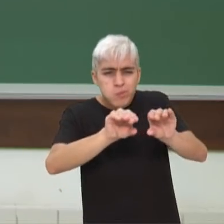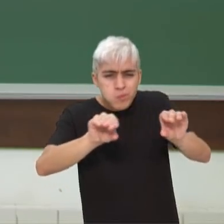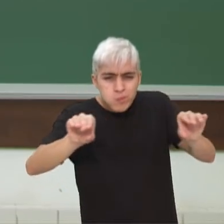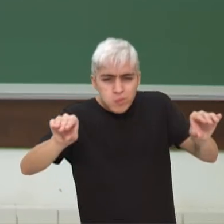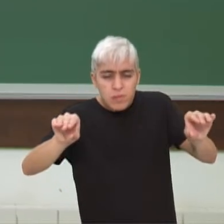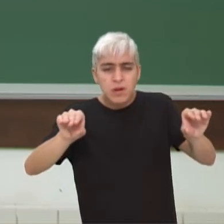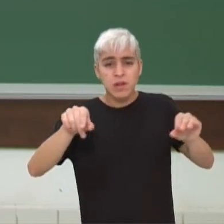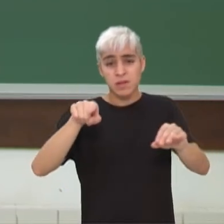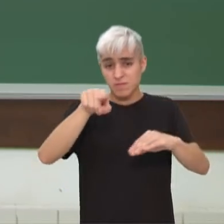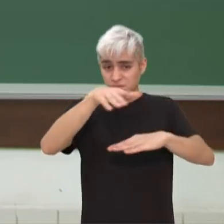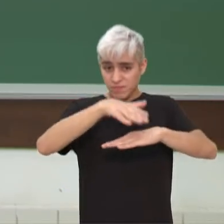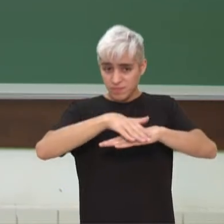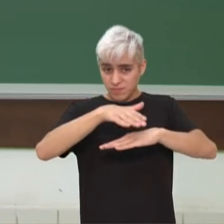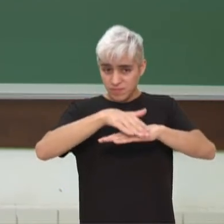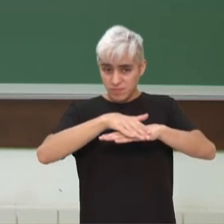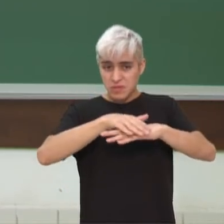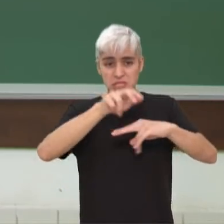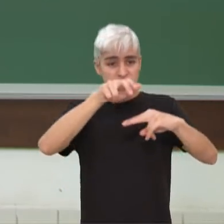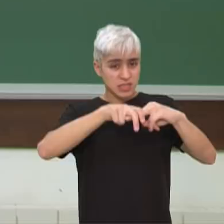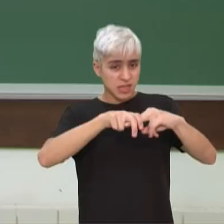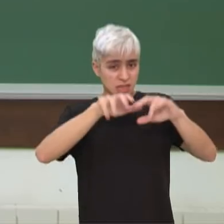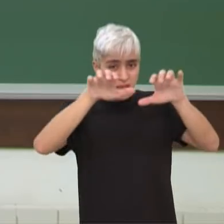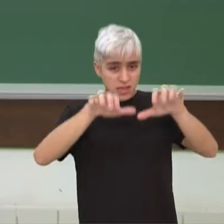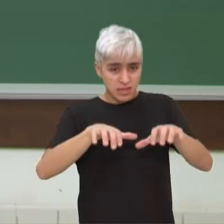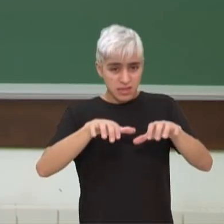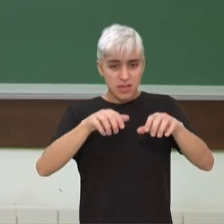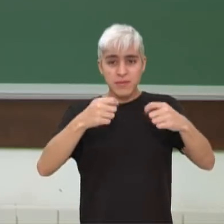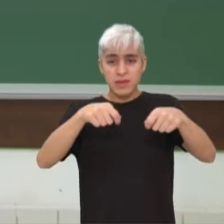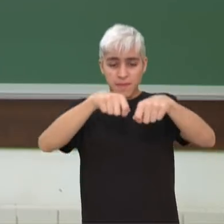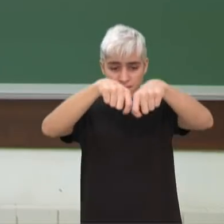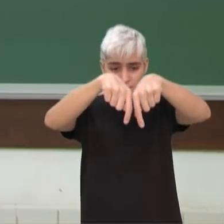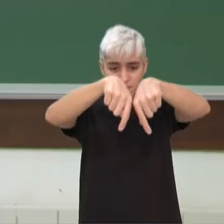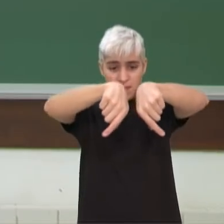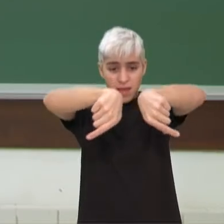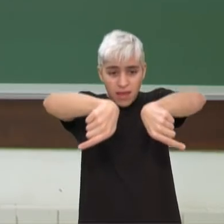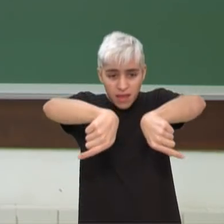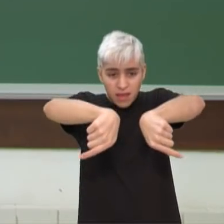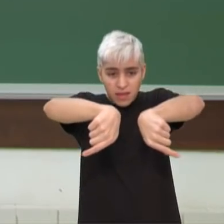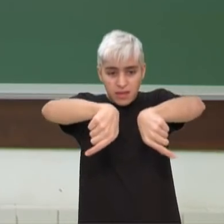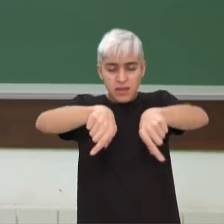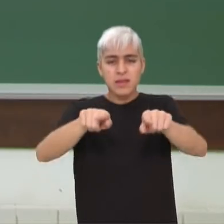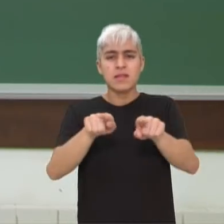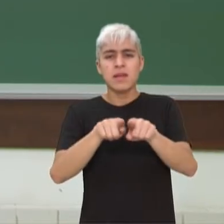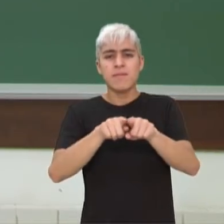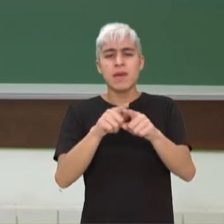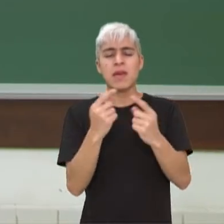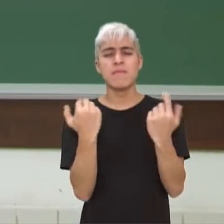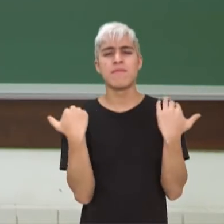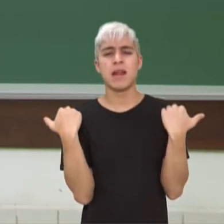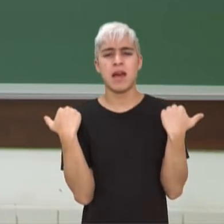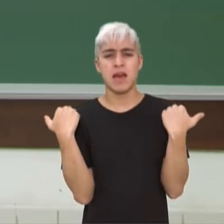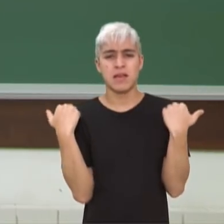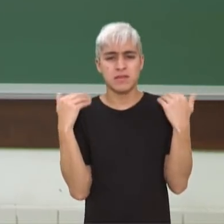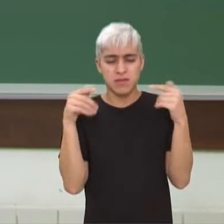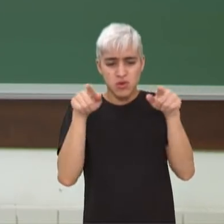tipo, e você vai sentar ali, vai abrir bem as pernas e você vai abrir a sua mão e esticar até onde você